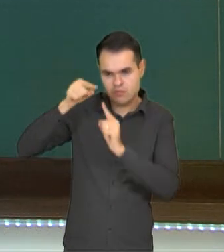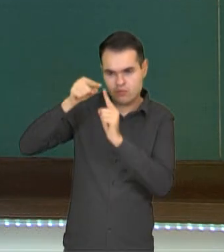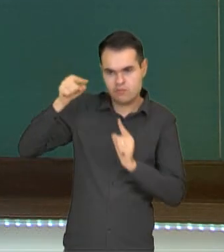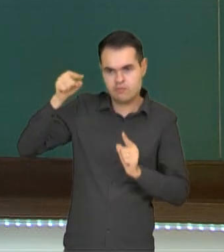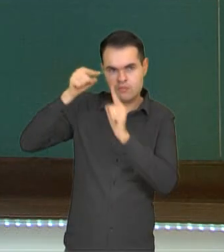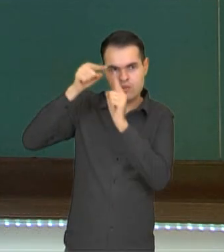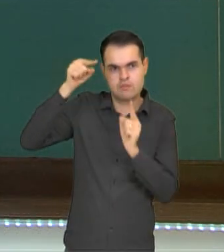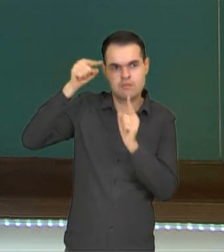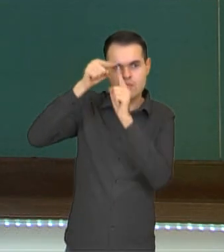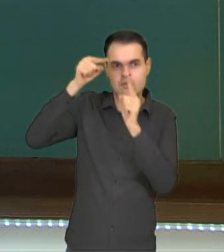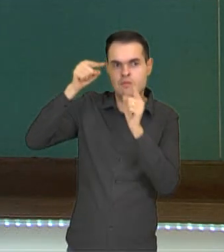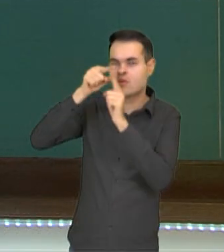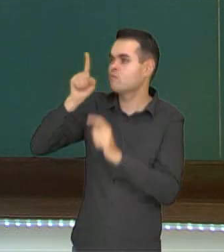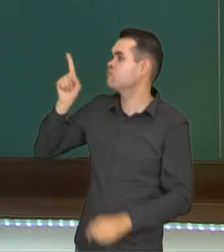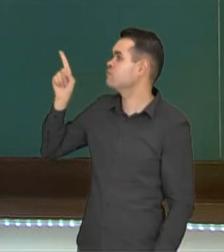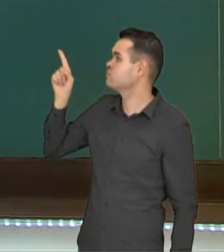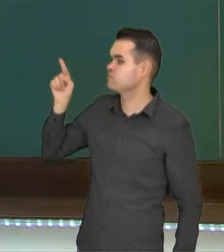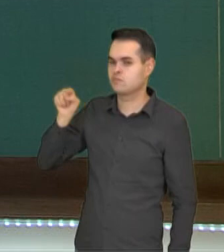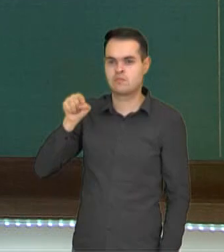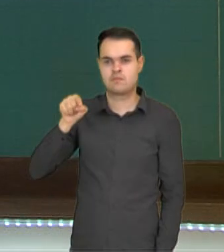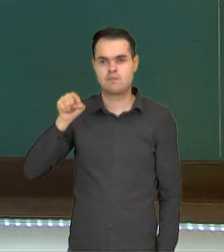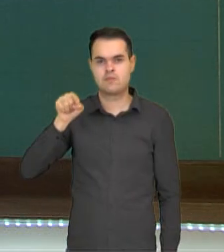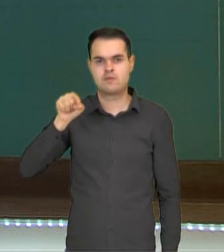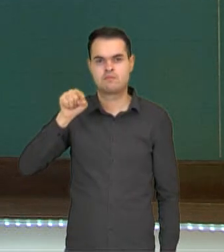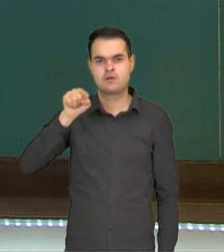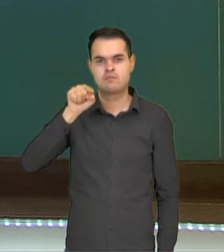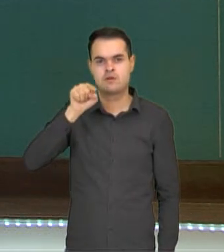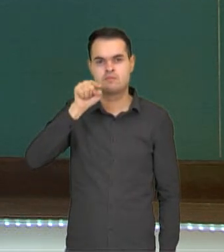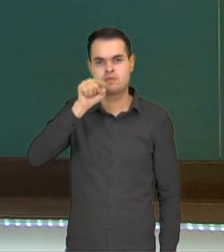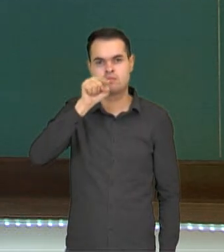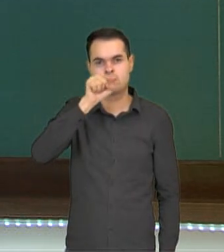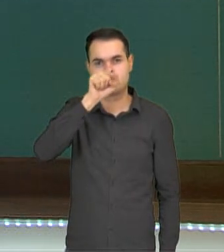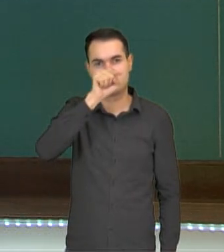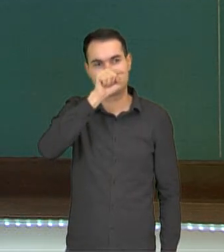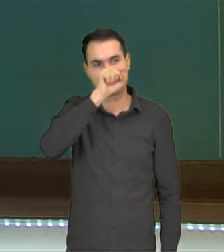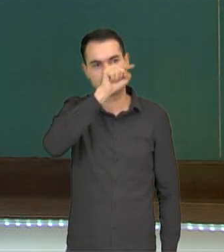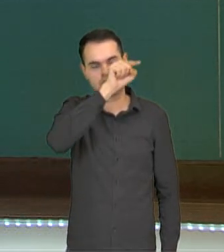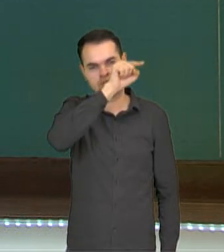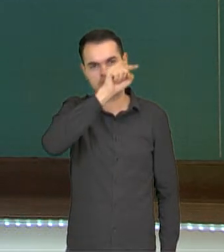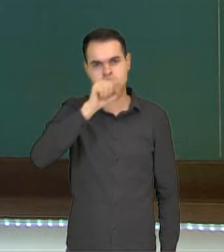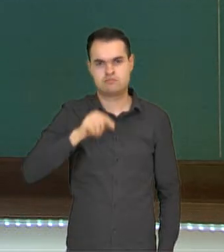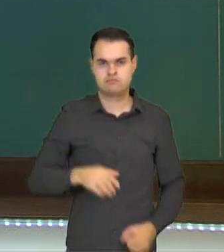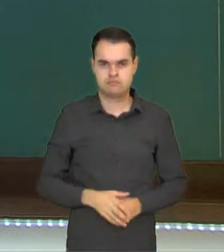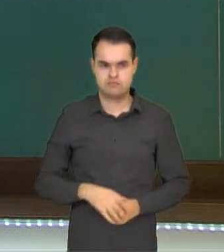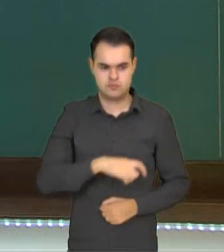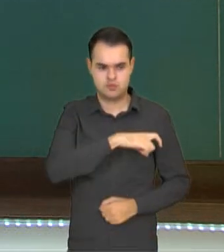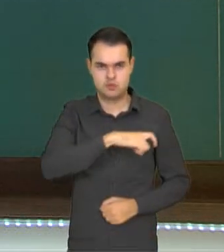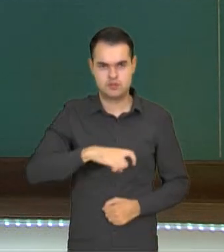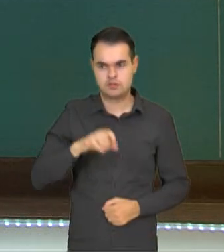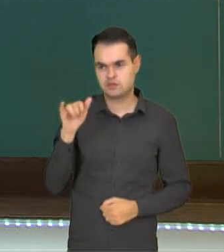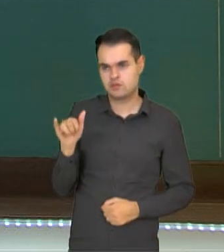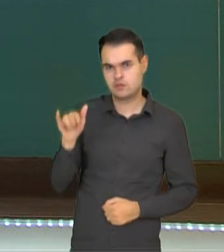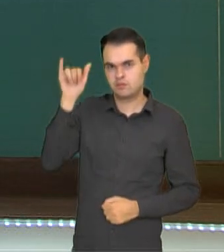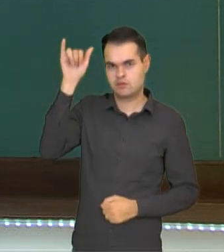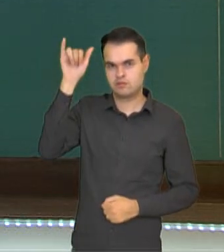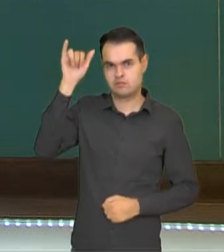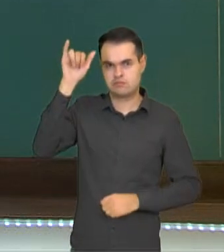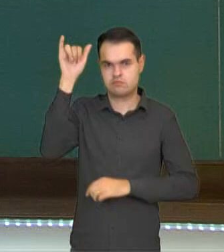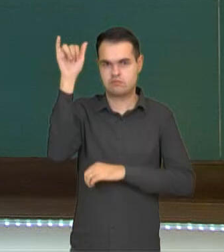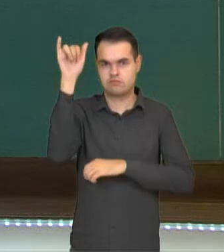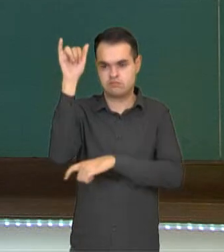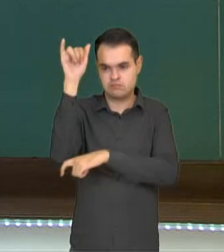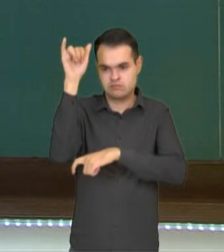na nossa, né, no nosso plano cartesiano, tá bom? Relacionando, né, com o eixo X e com o eixo Y, tá